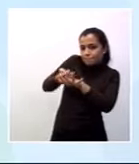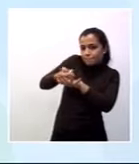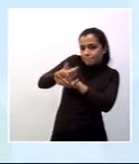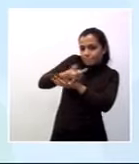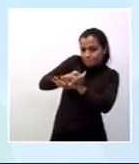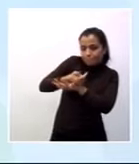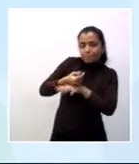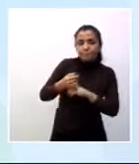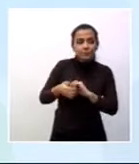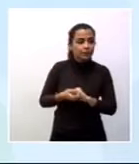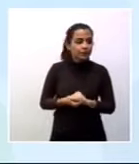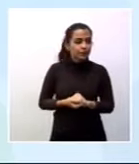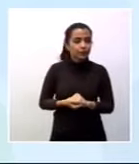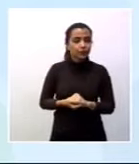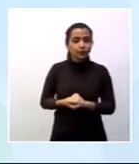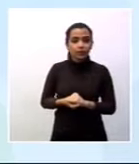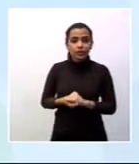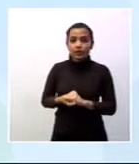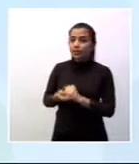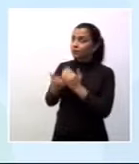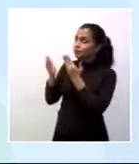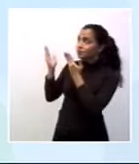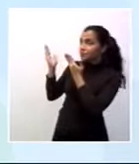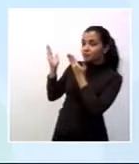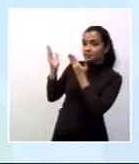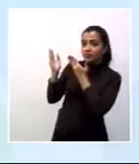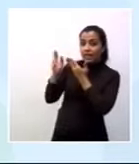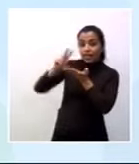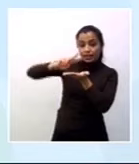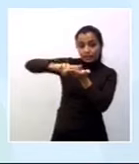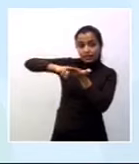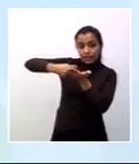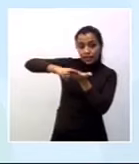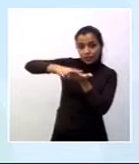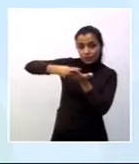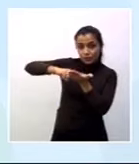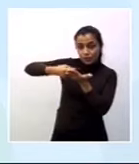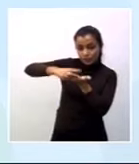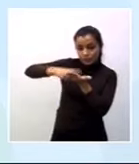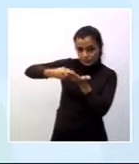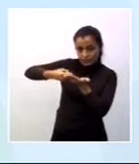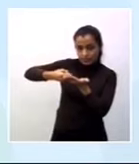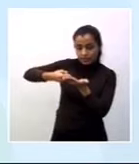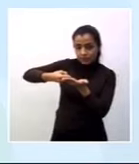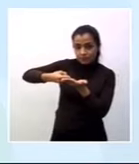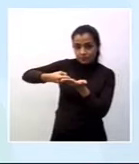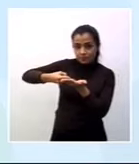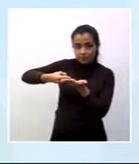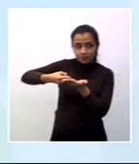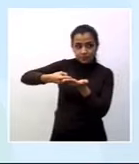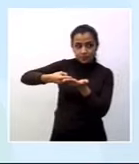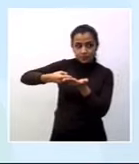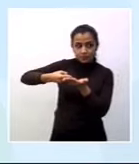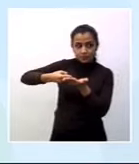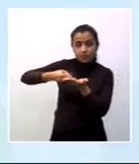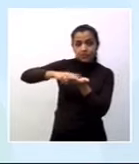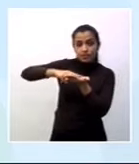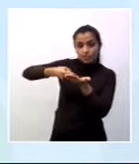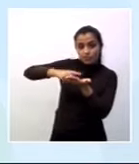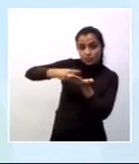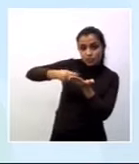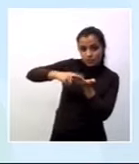então foi que mesmo sentido puro da palavra quando a gente fala só notícias tem intenção de confundir canal e